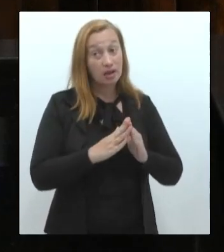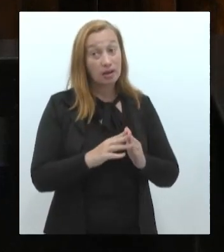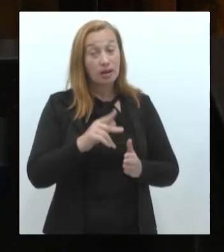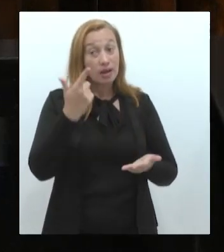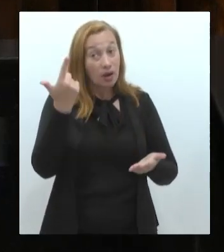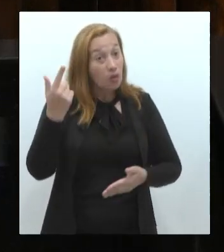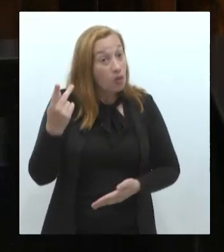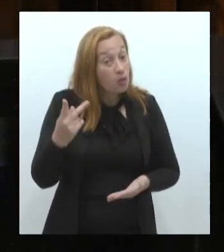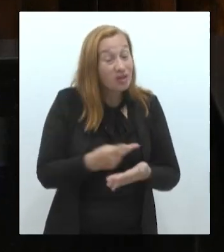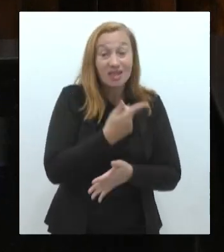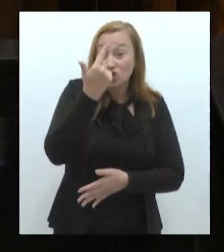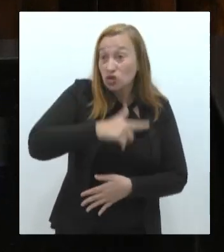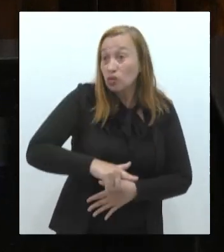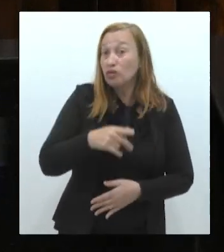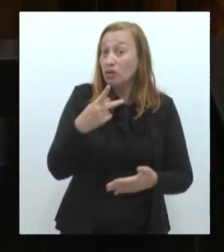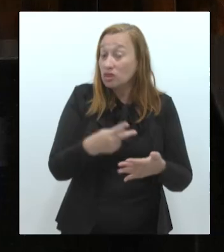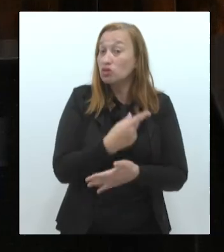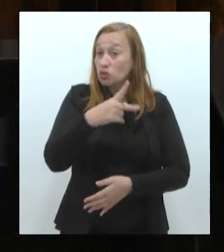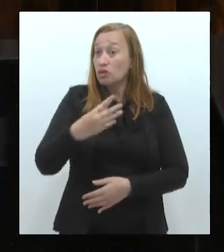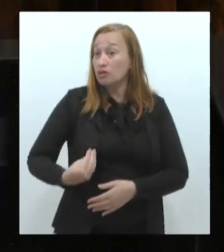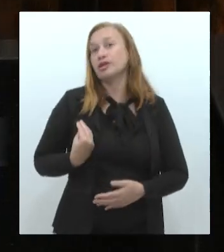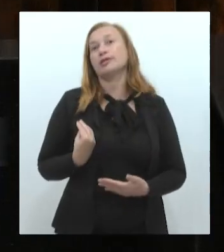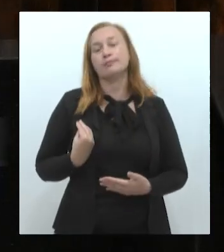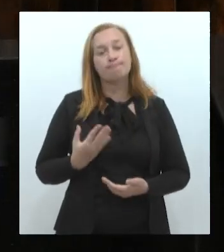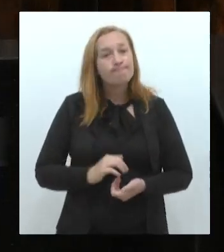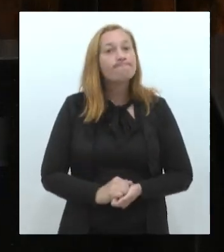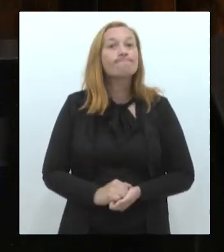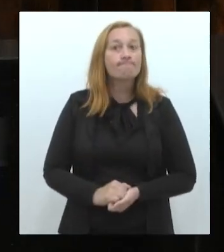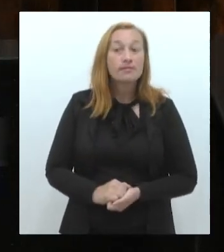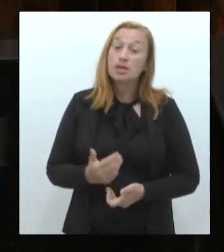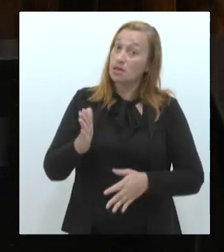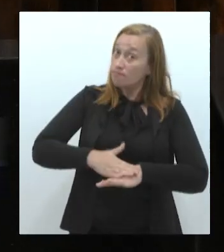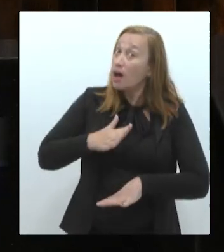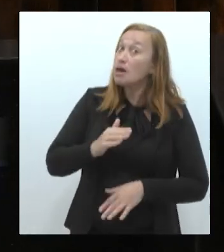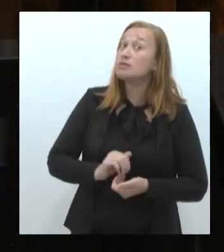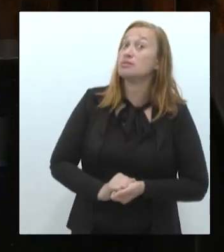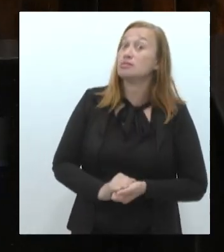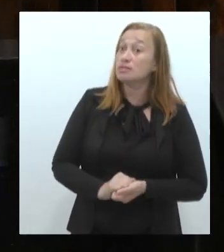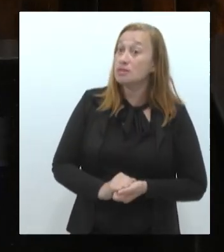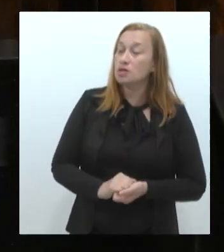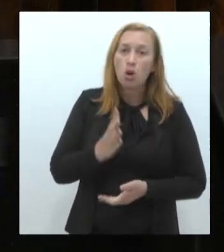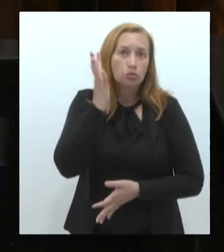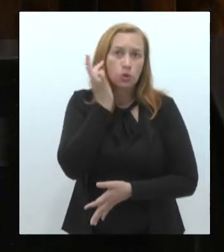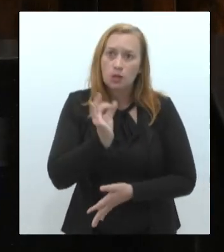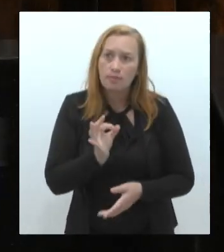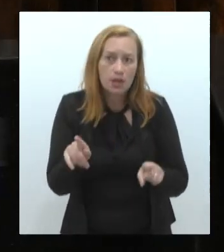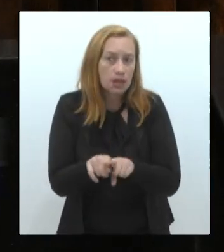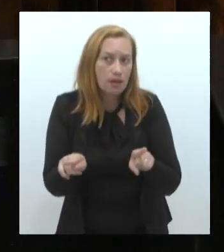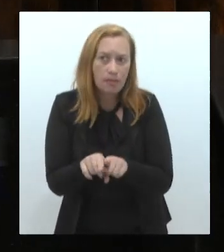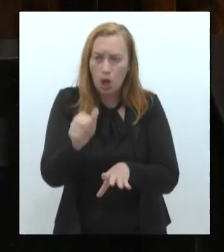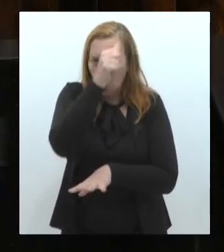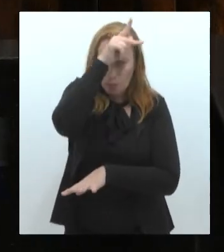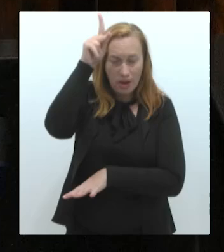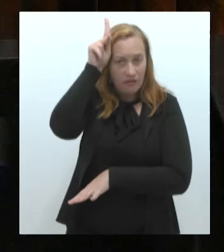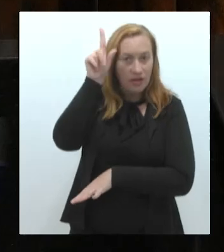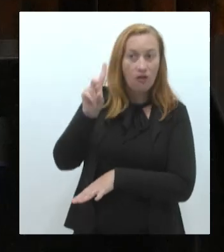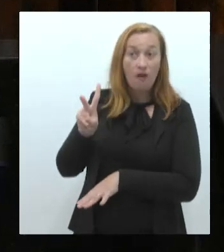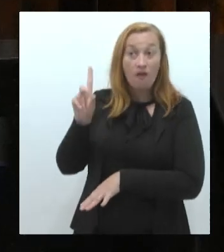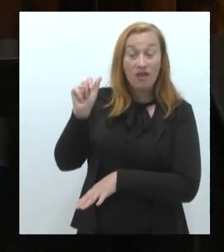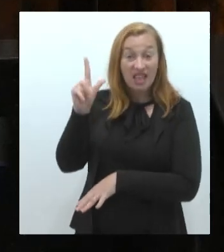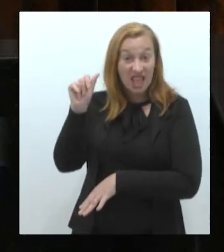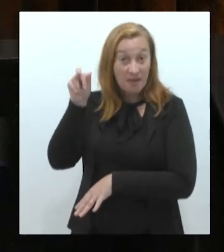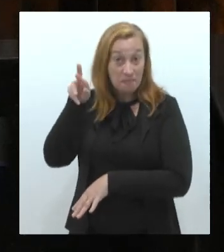aconteceu com você, porra. Tinha que tomar conta da sua casa. E mais, eu não sabia também que o prefeito Vladimir